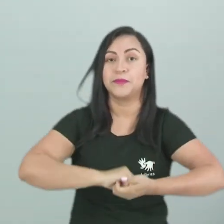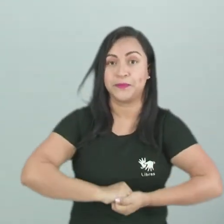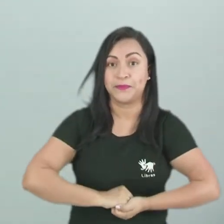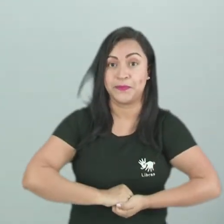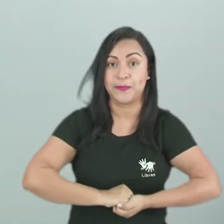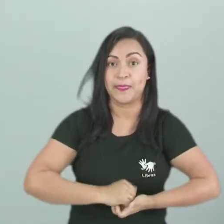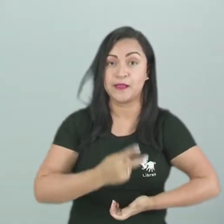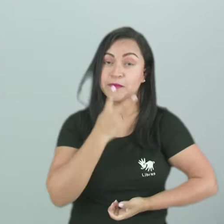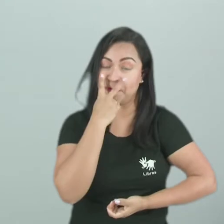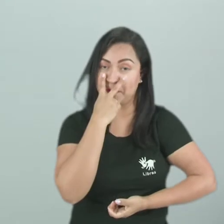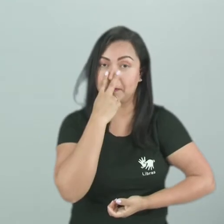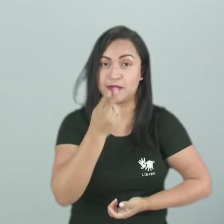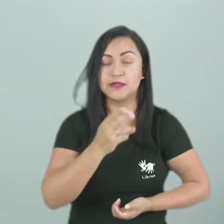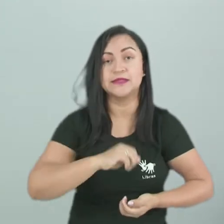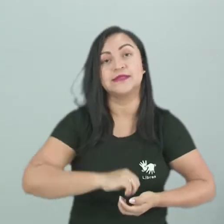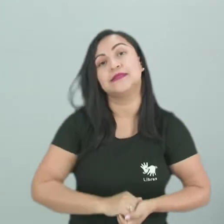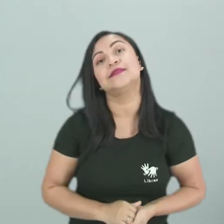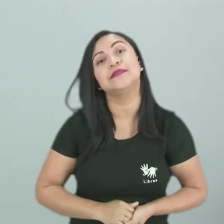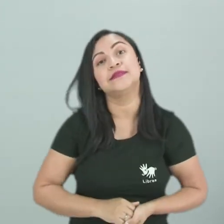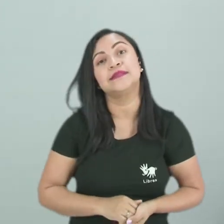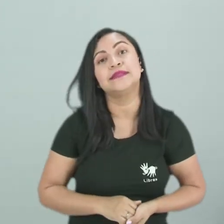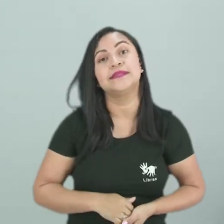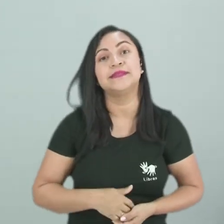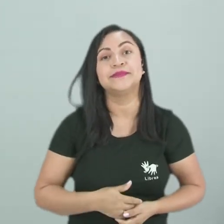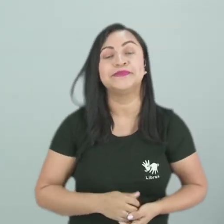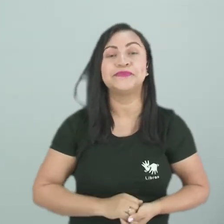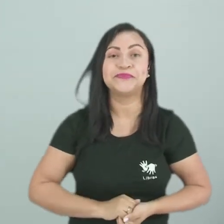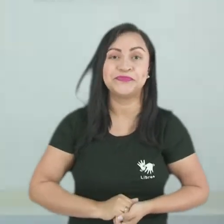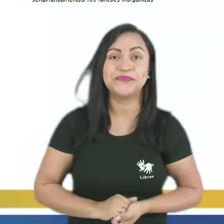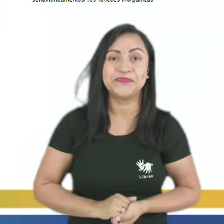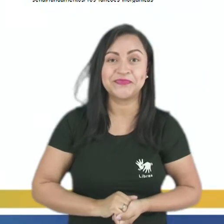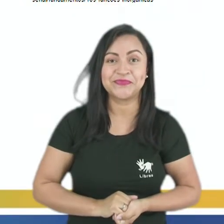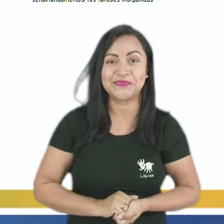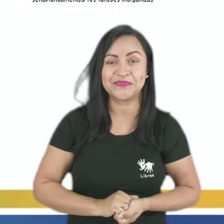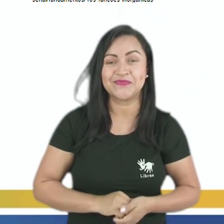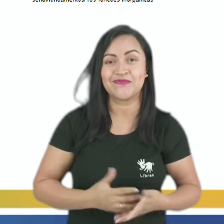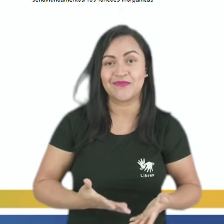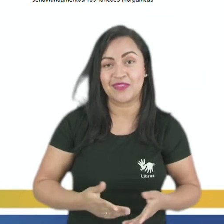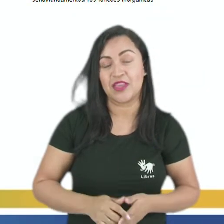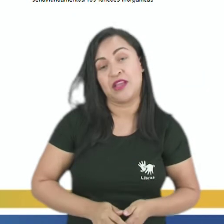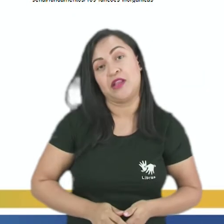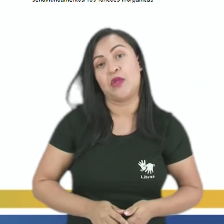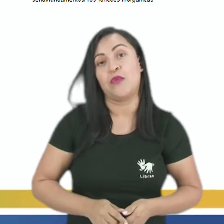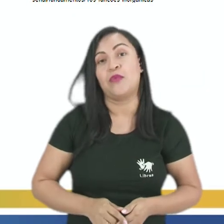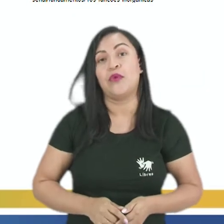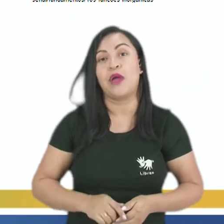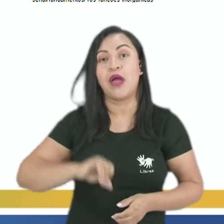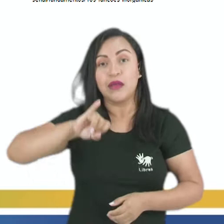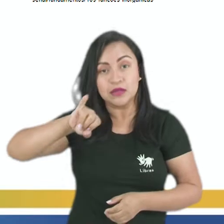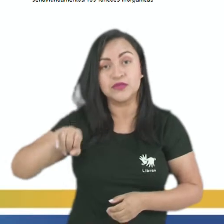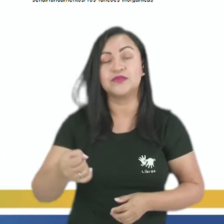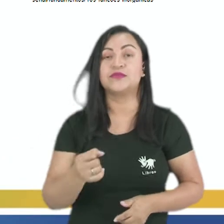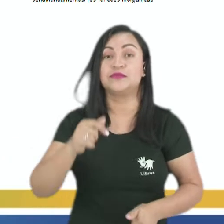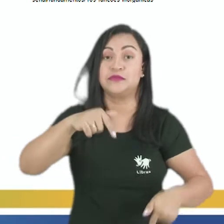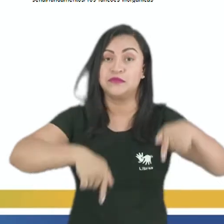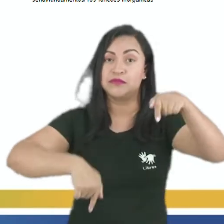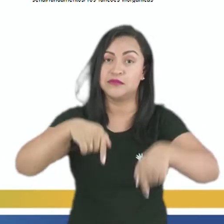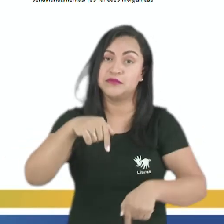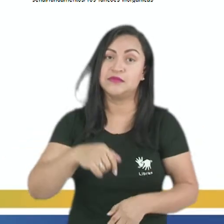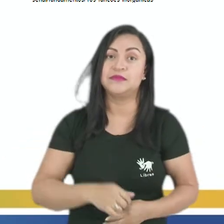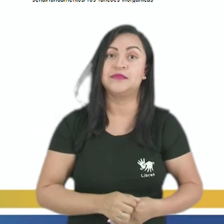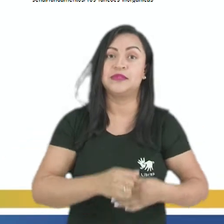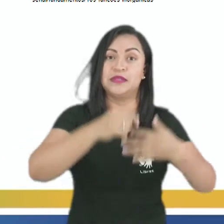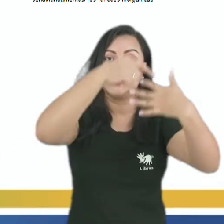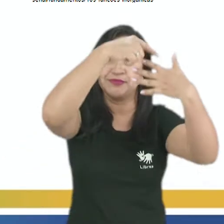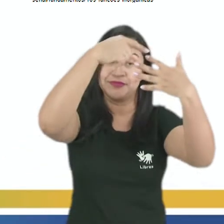a mesma propriedade ou propriedades semelhantes, tá? As funções químicas, elas podem ser classificadas em